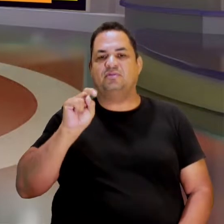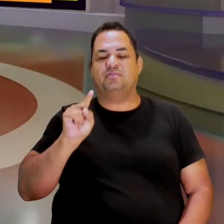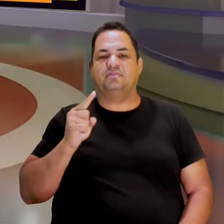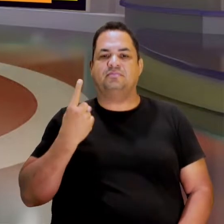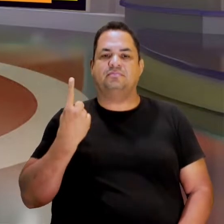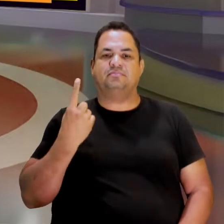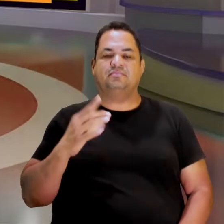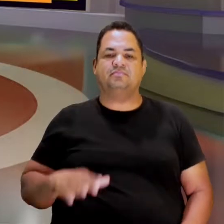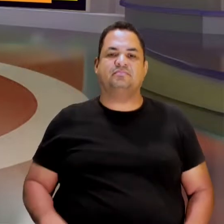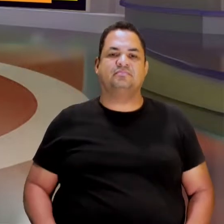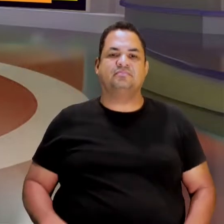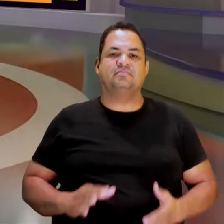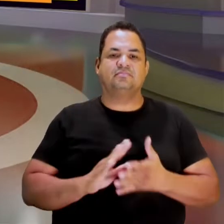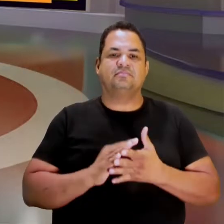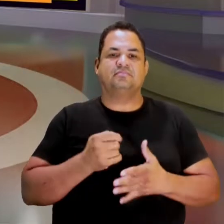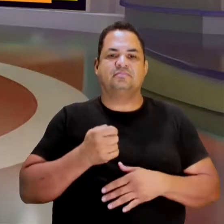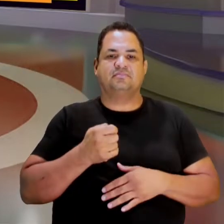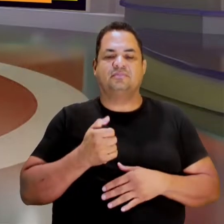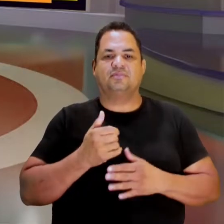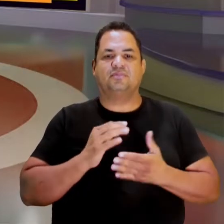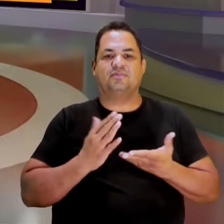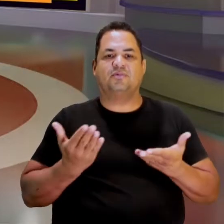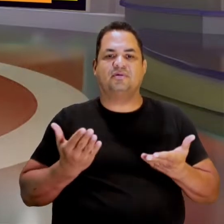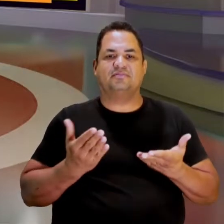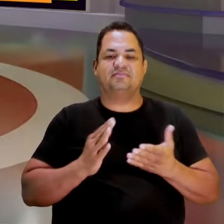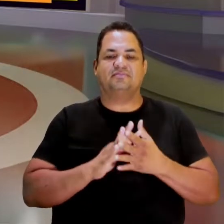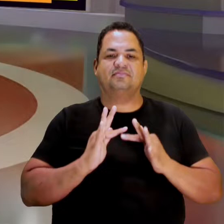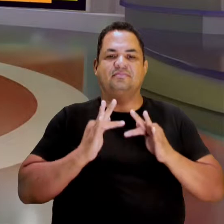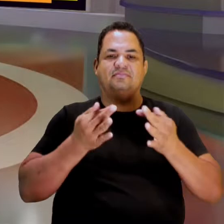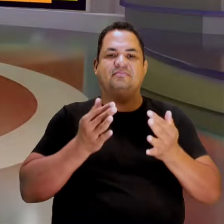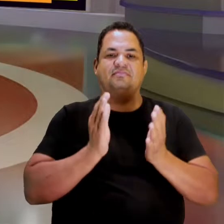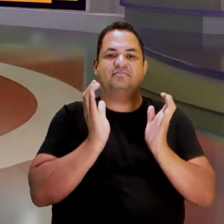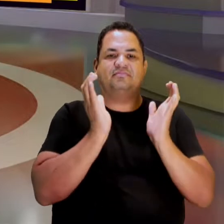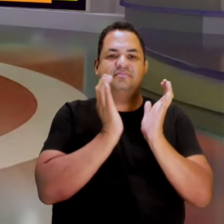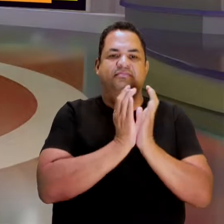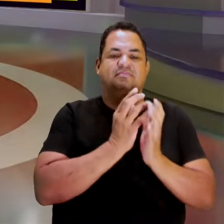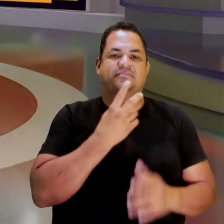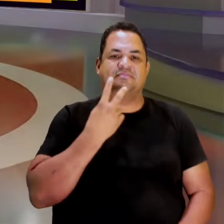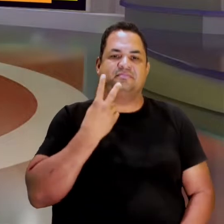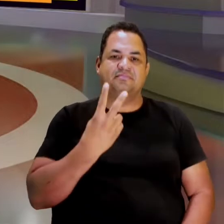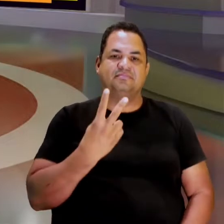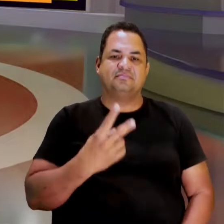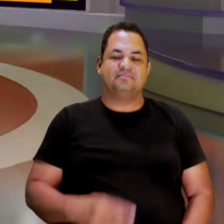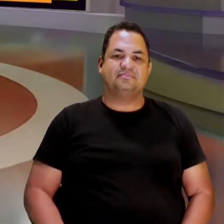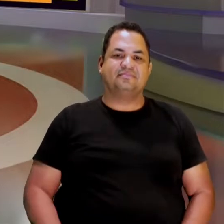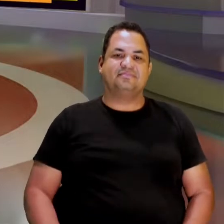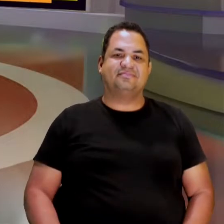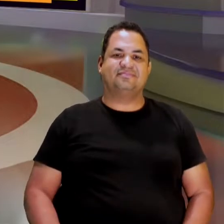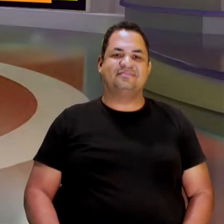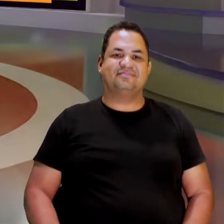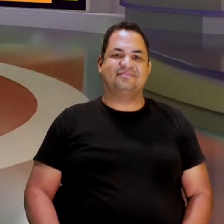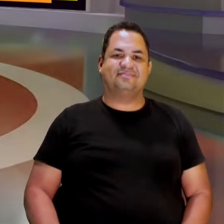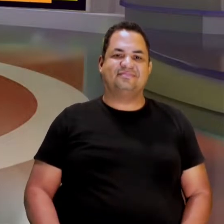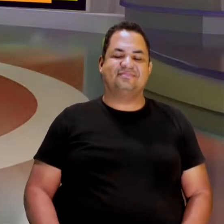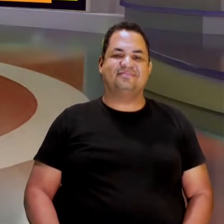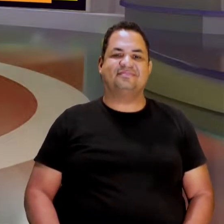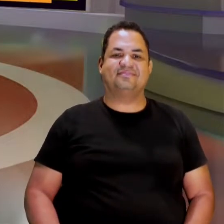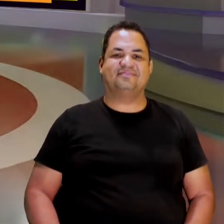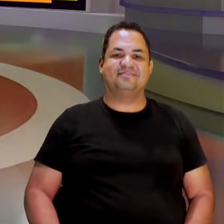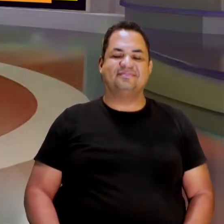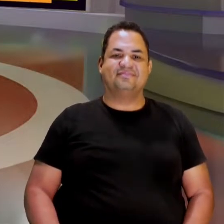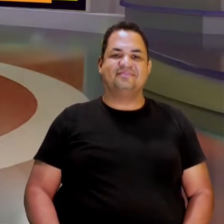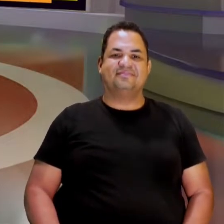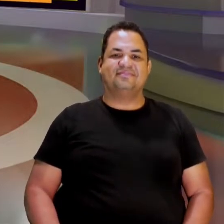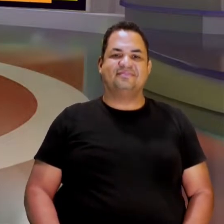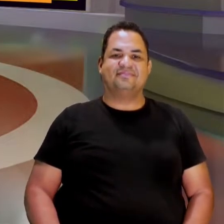28.1, já chegando próximo do fim desta Unit 2. Eu ia falar unidade com Unit, ficou uma